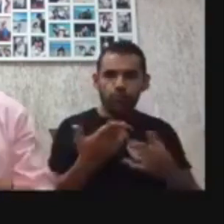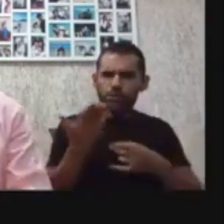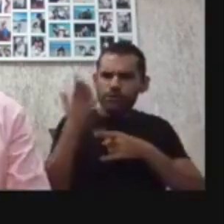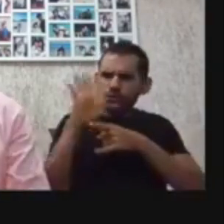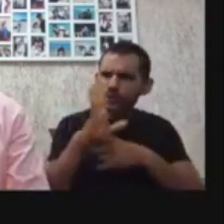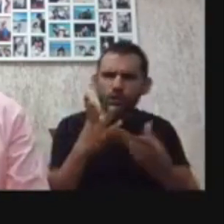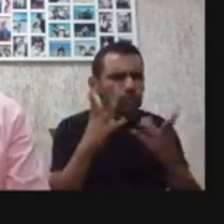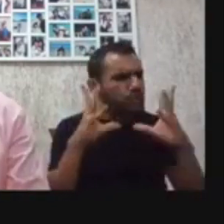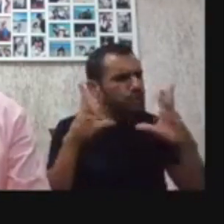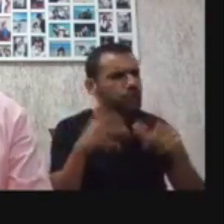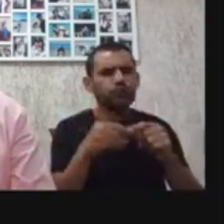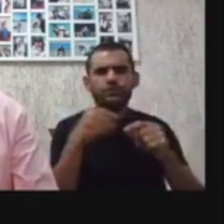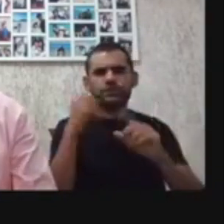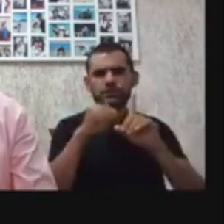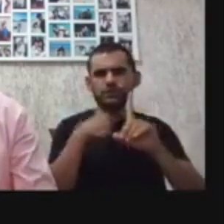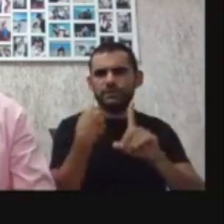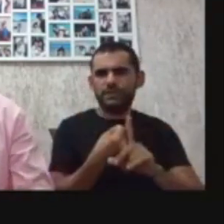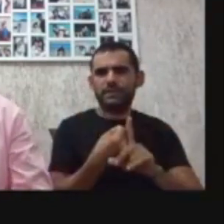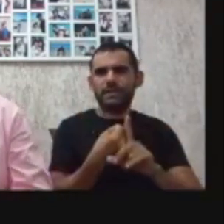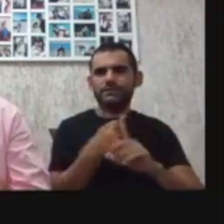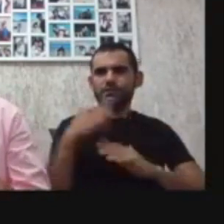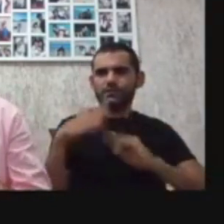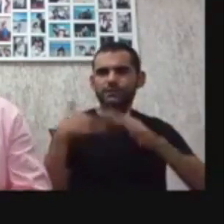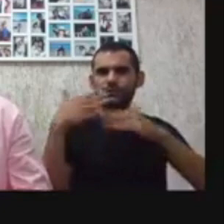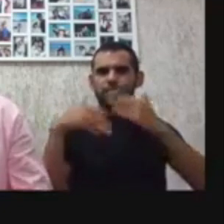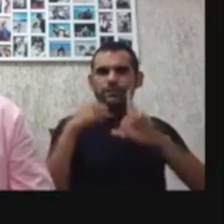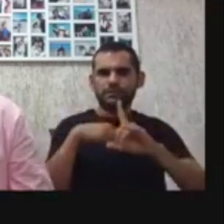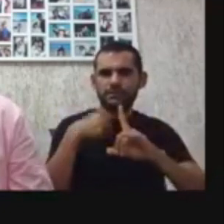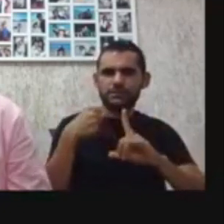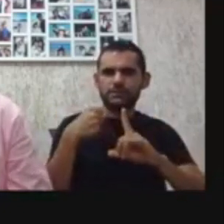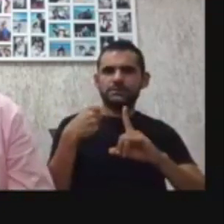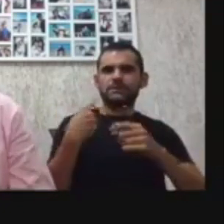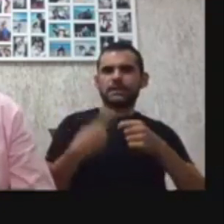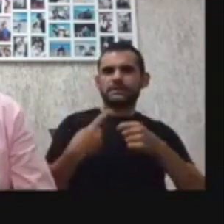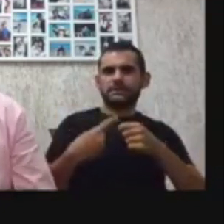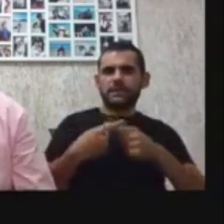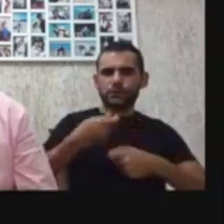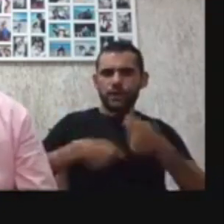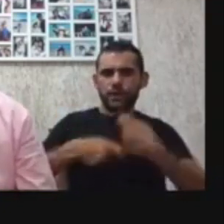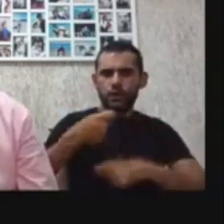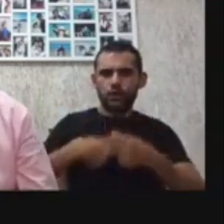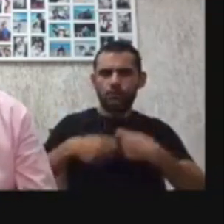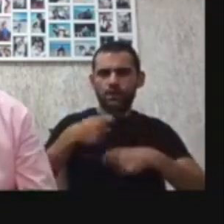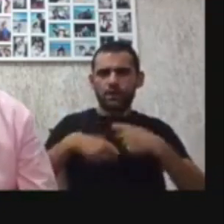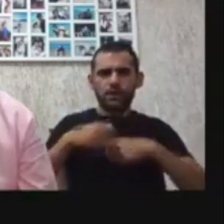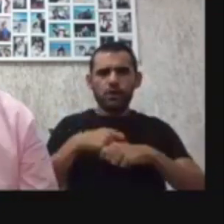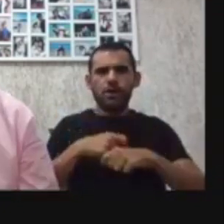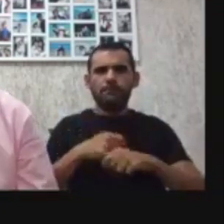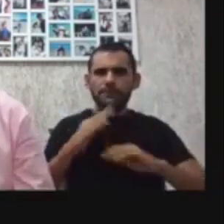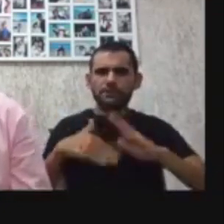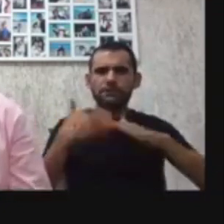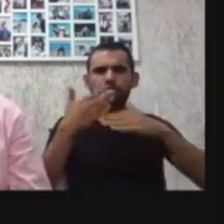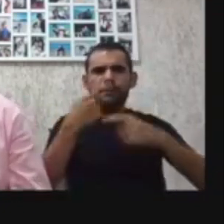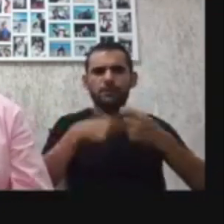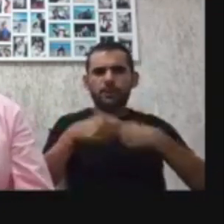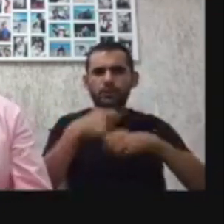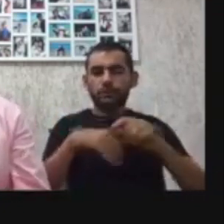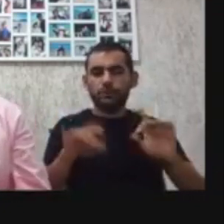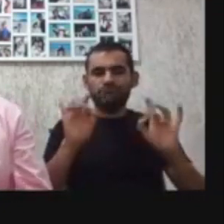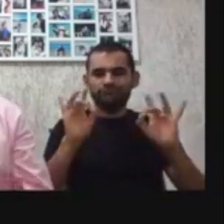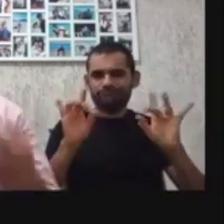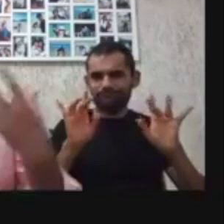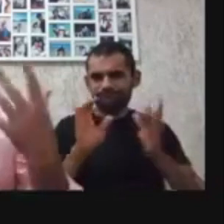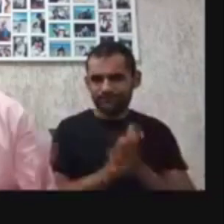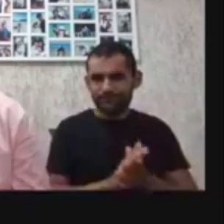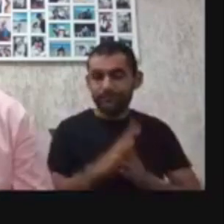fomentar tudo nessa cidade nossa, sabe? O crescimento da nossa cidade econômico, para a gente chegar num desenvolvimento econômico, para a